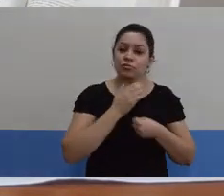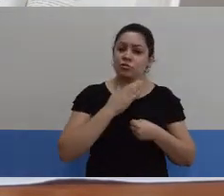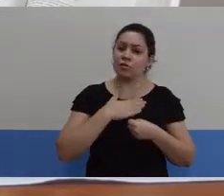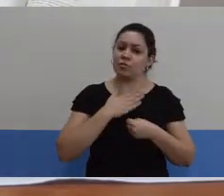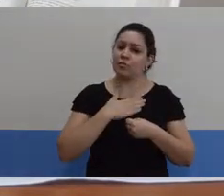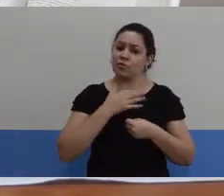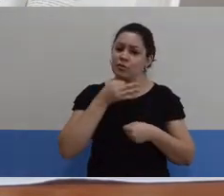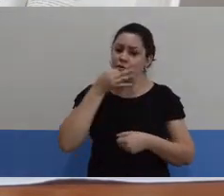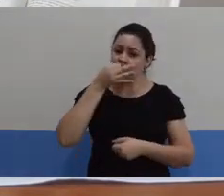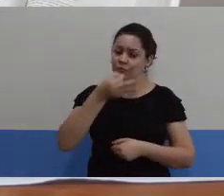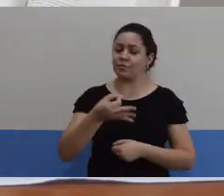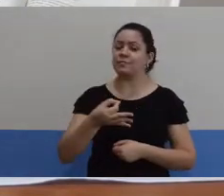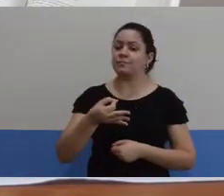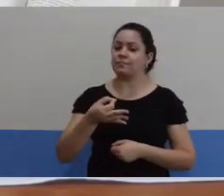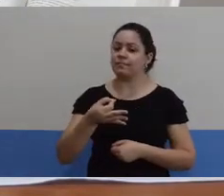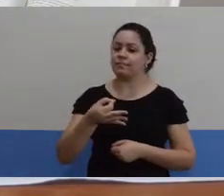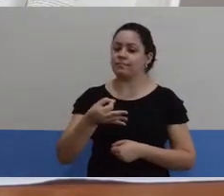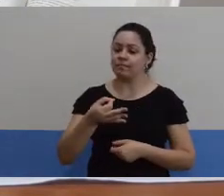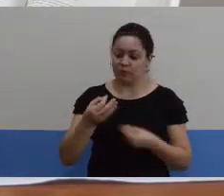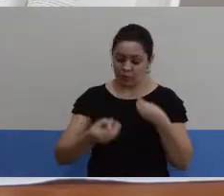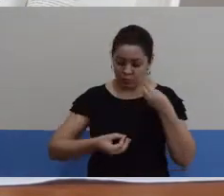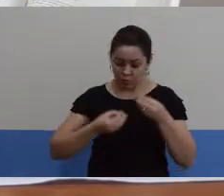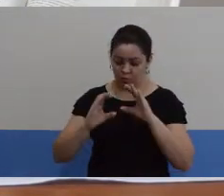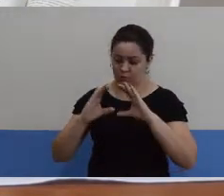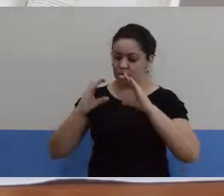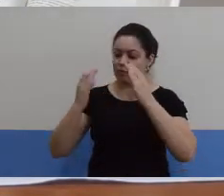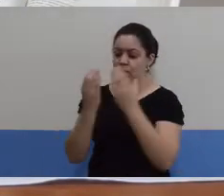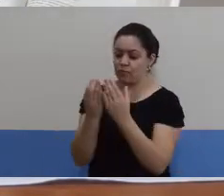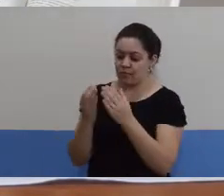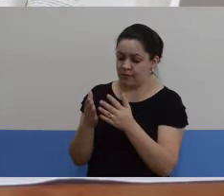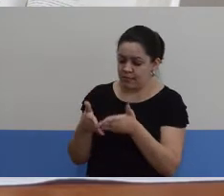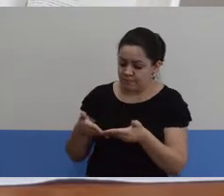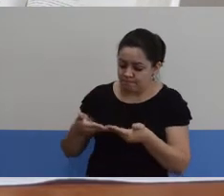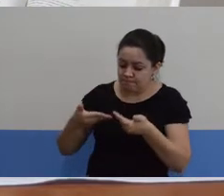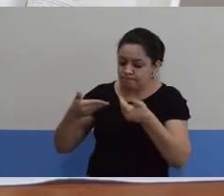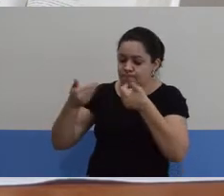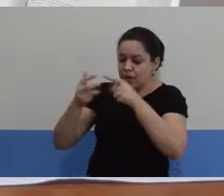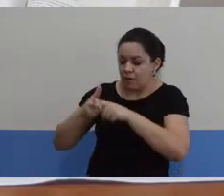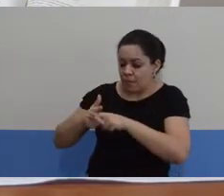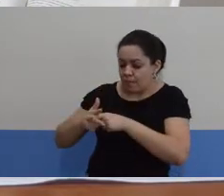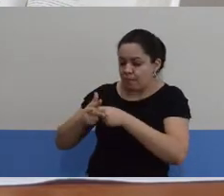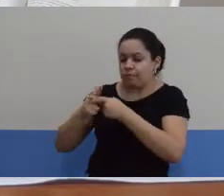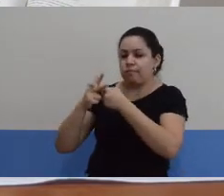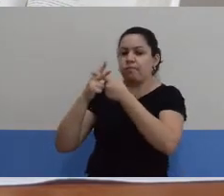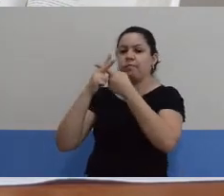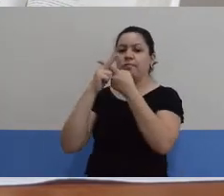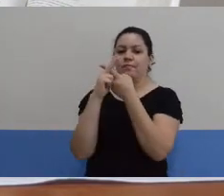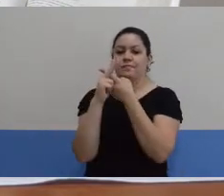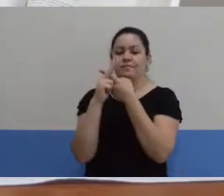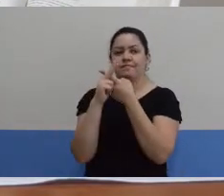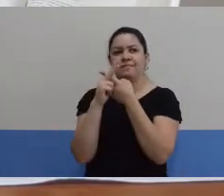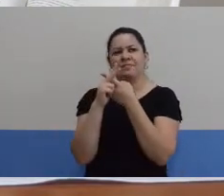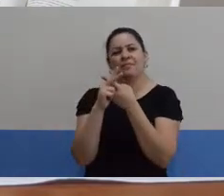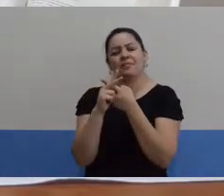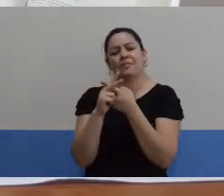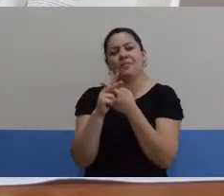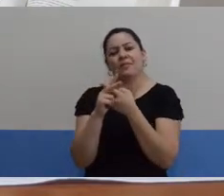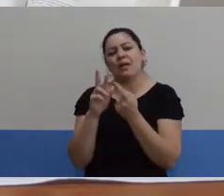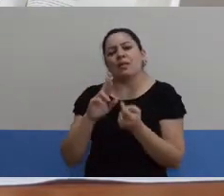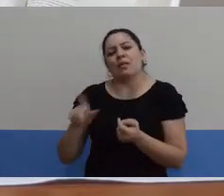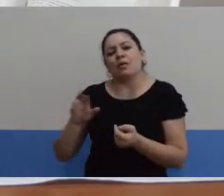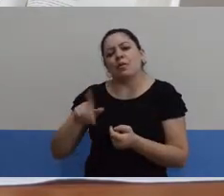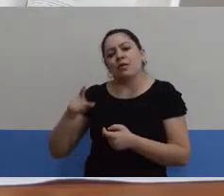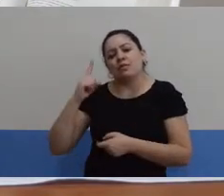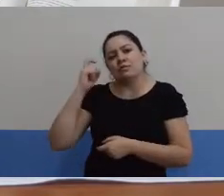formada, como melhorar a minha comunidade, a minha paróquia. E aí não é difícil pensar nas